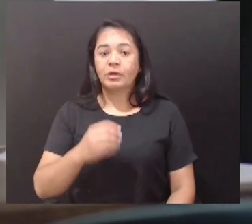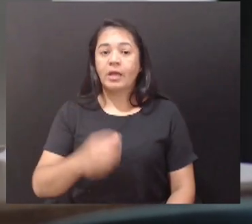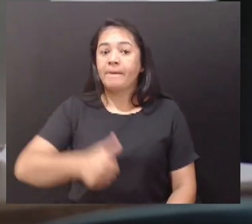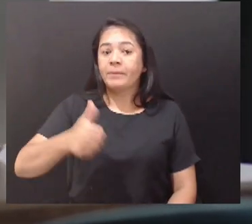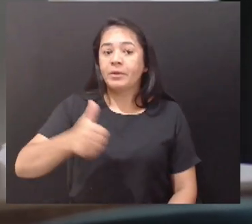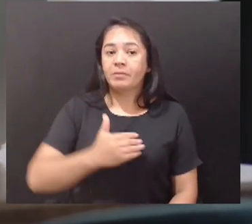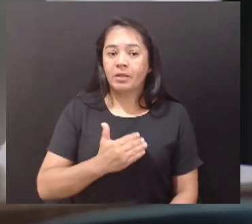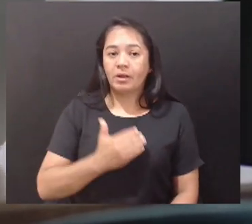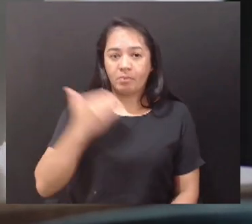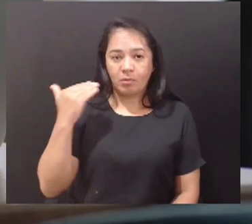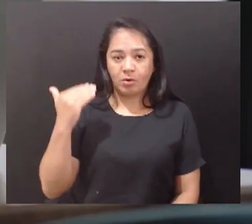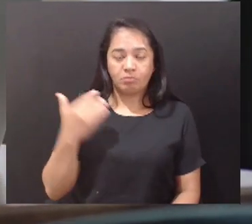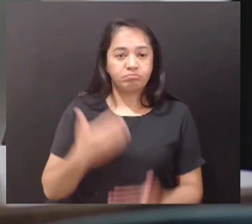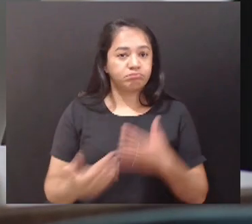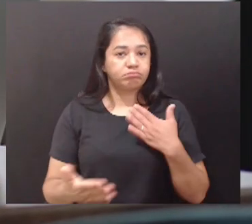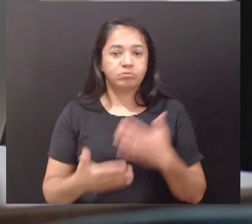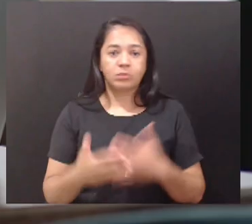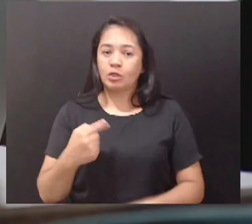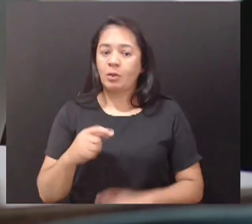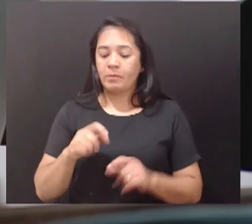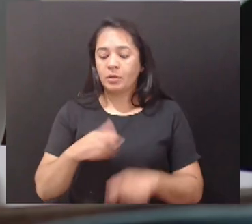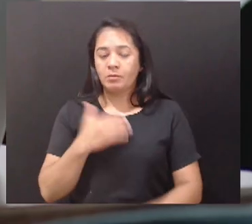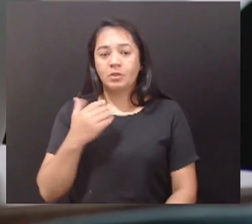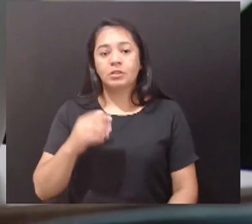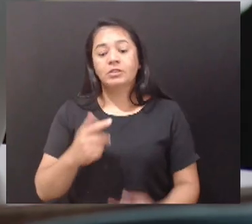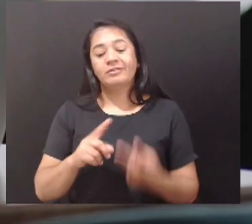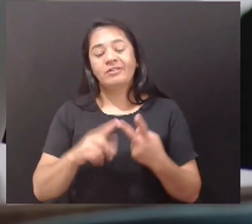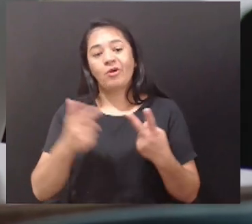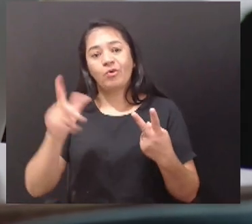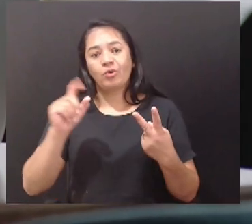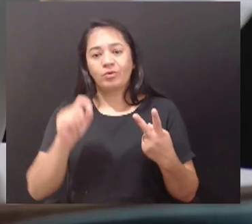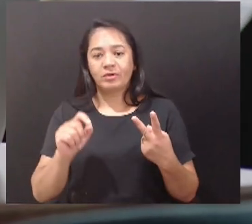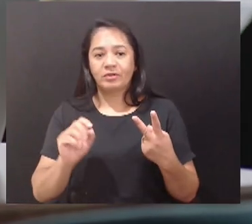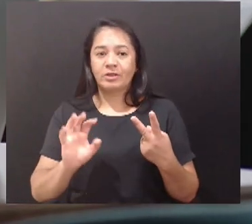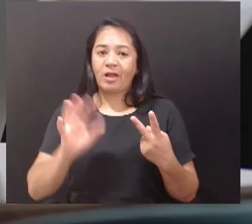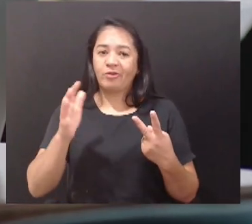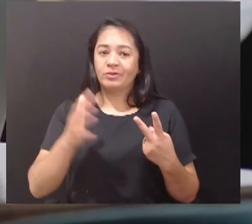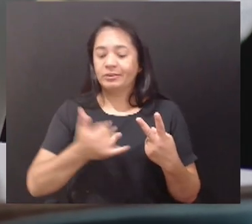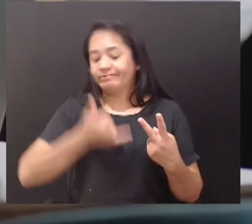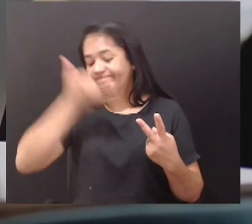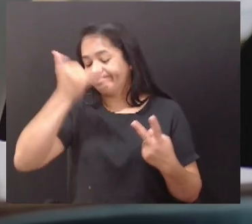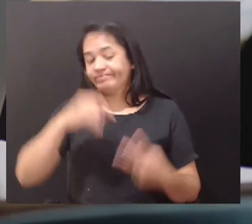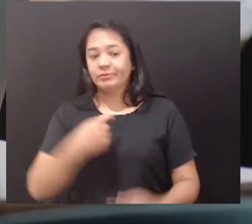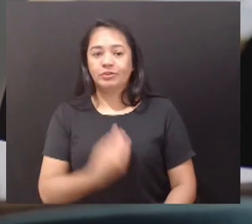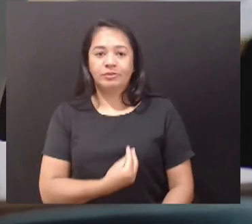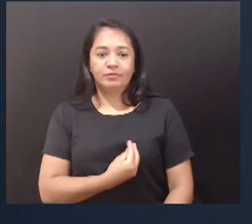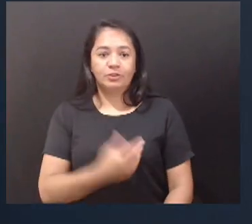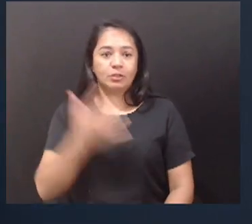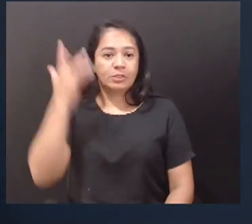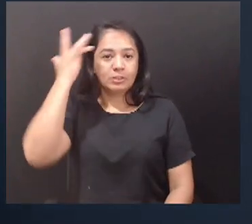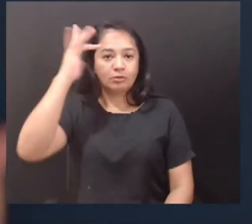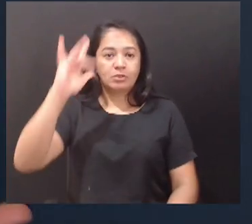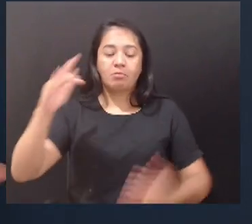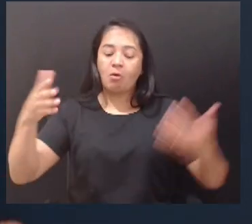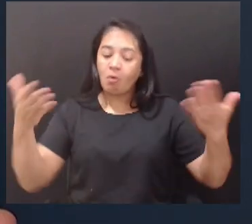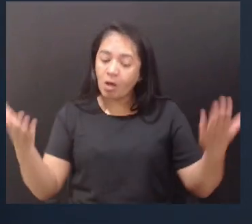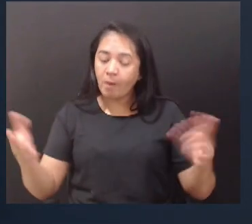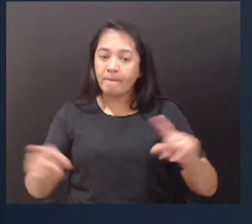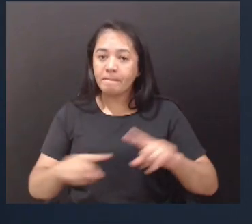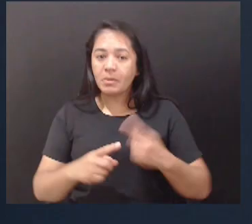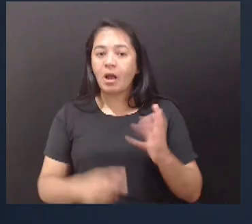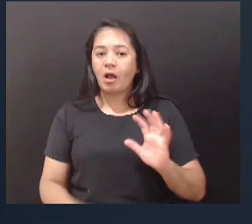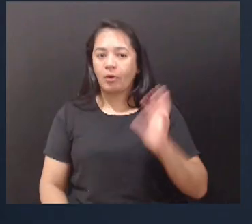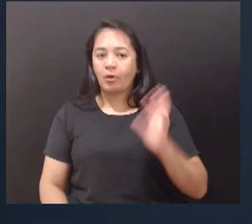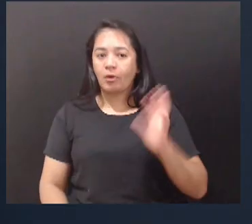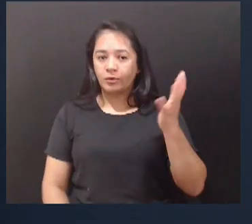infelizmente chega para todo mundo. E a outra certeza é que vai surgir imprevisto na nossa vida. A gente não sabe qual imprevisto vai surgir, mas a gente sabe que uma hora ele